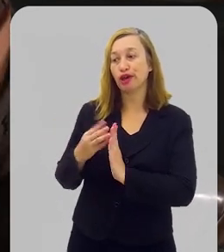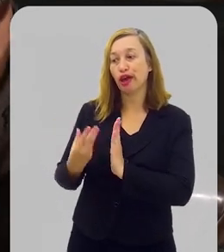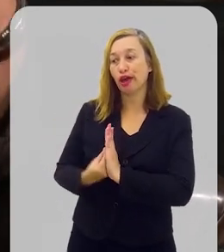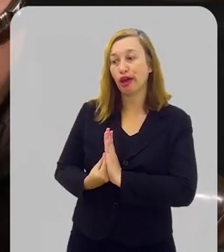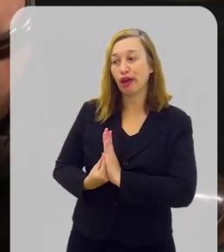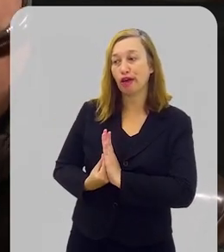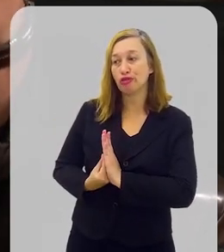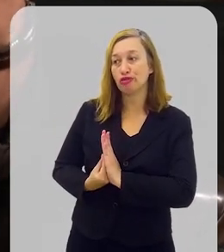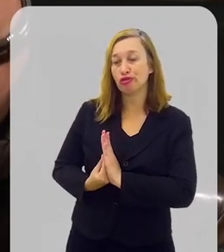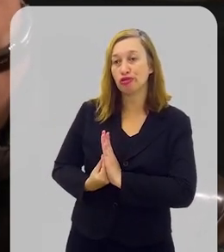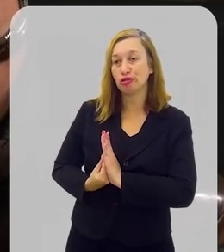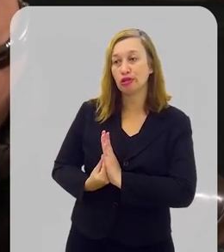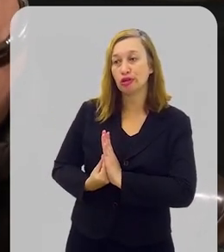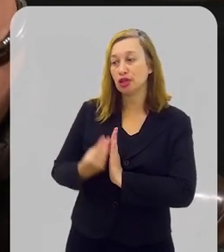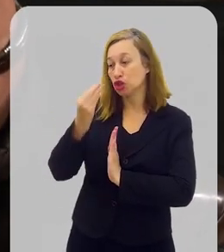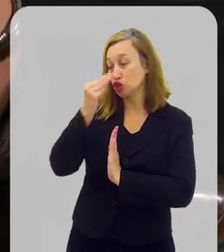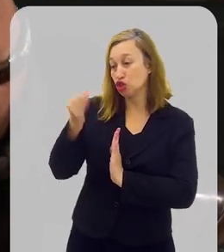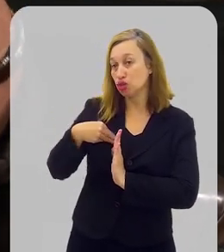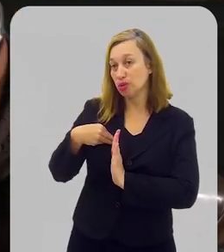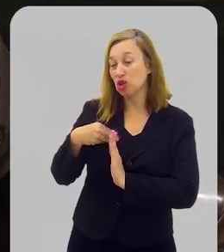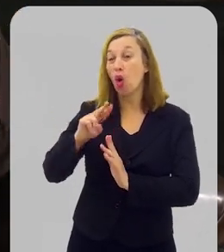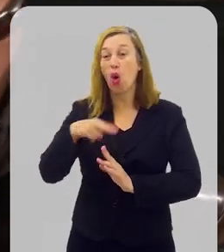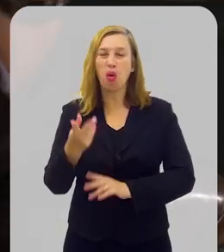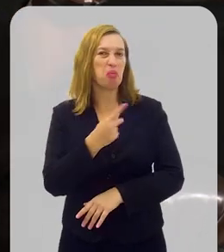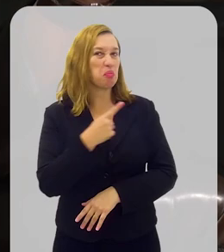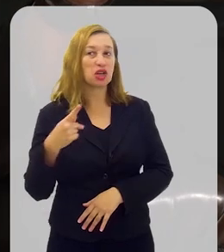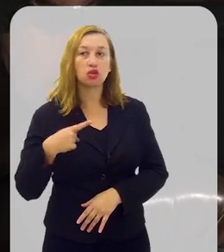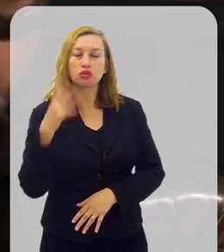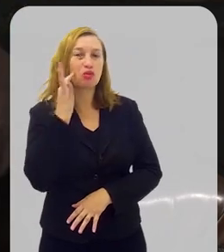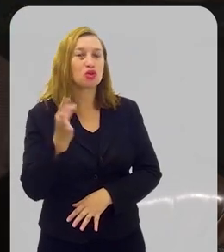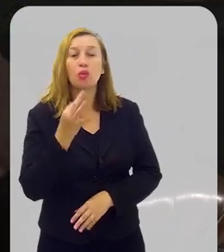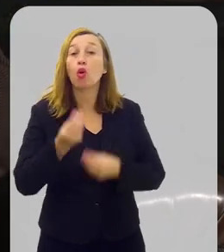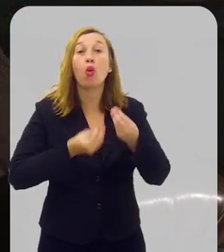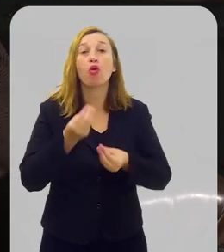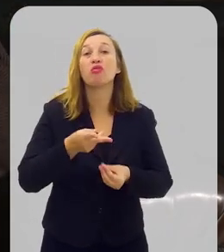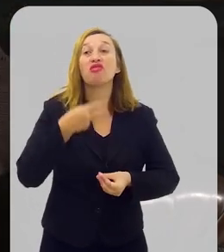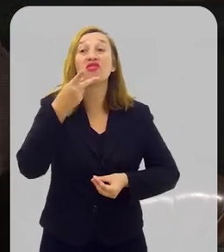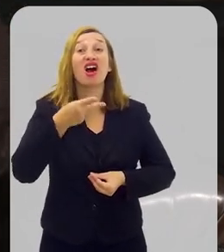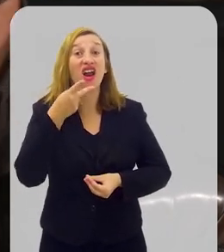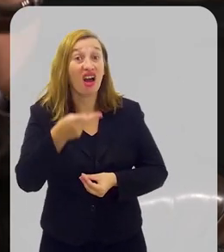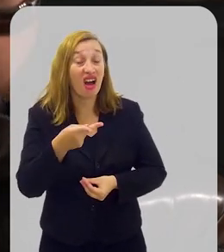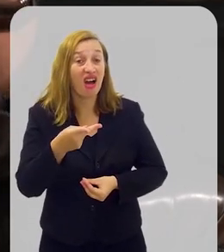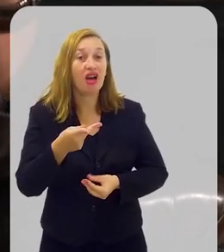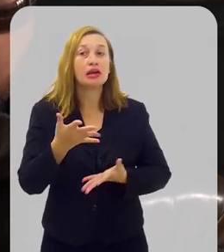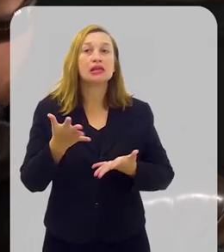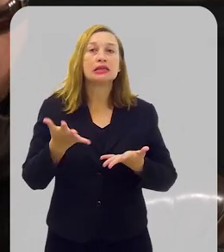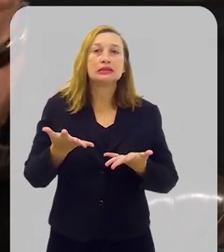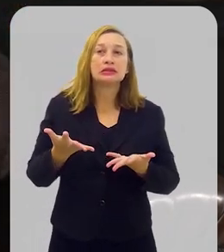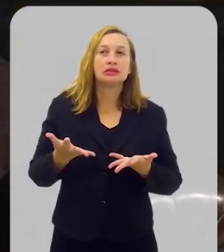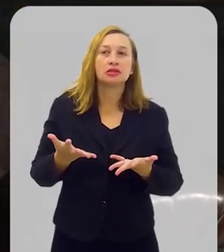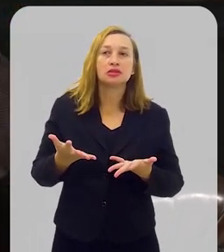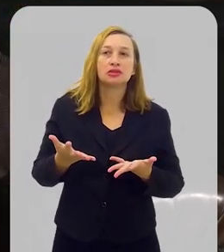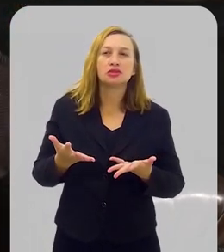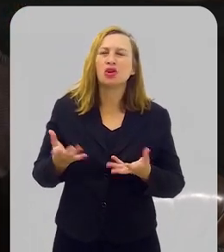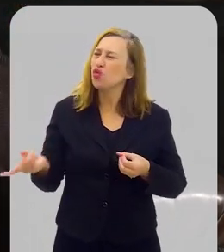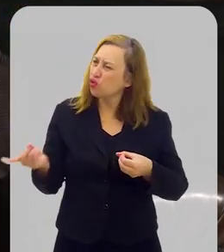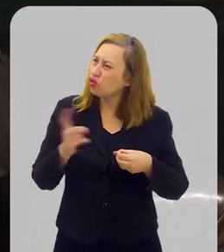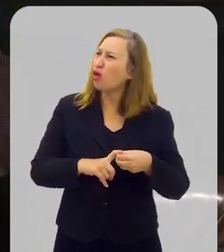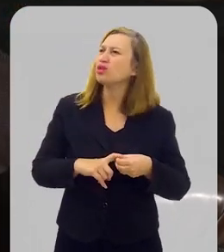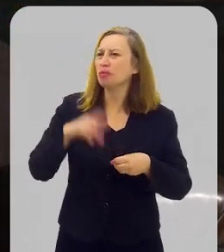tem muito Tato para lidar com as pessoas ou pelo pastor que não soube muito equilibrar as suas emoções